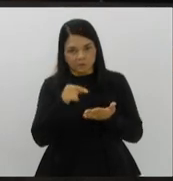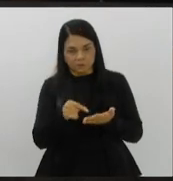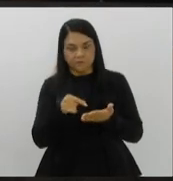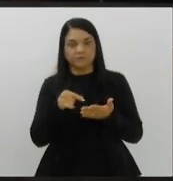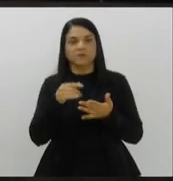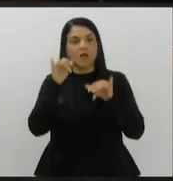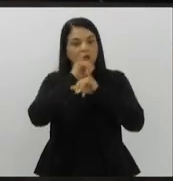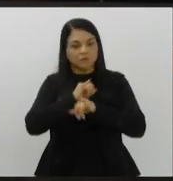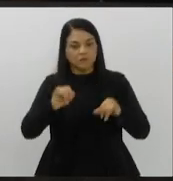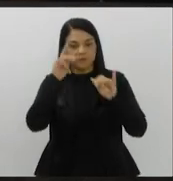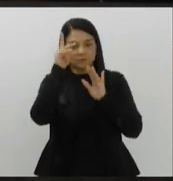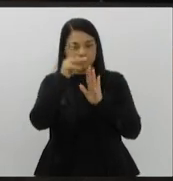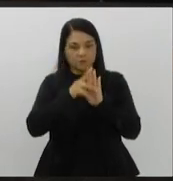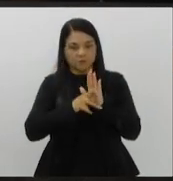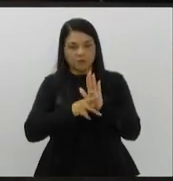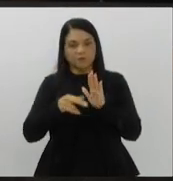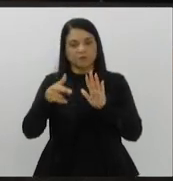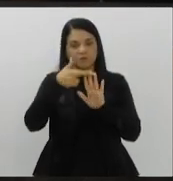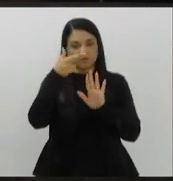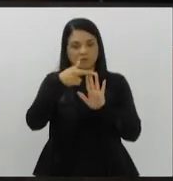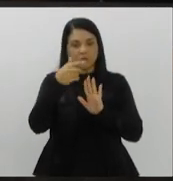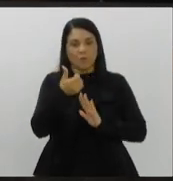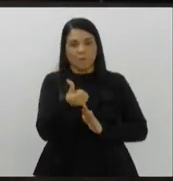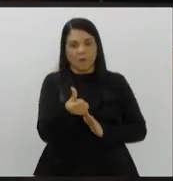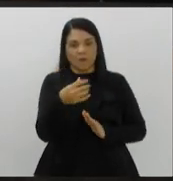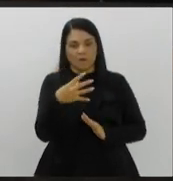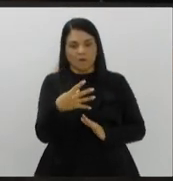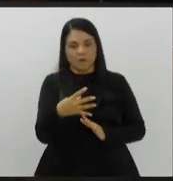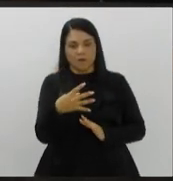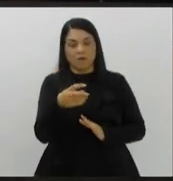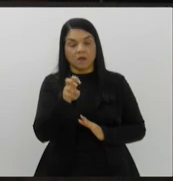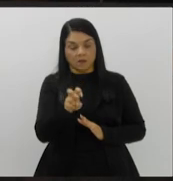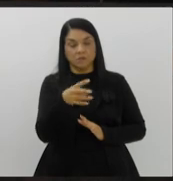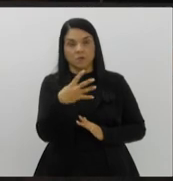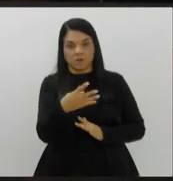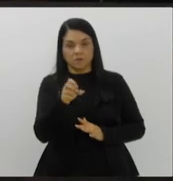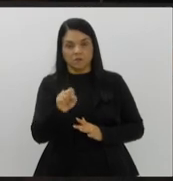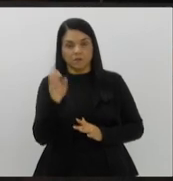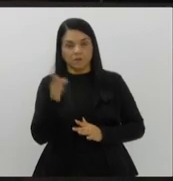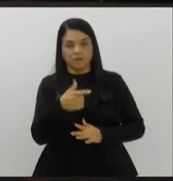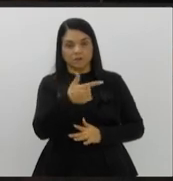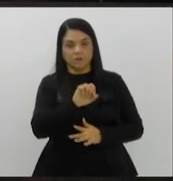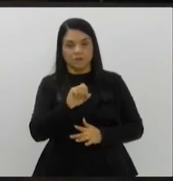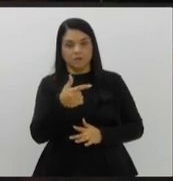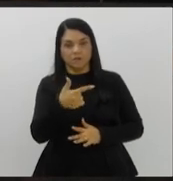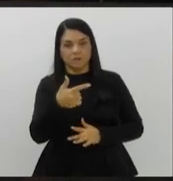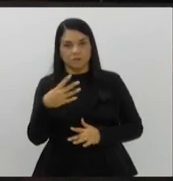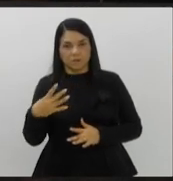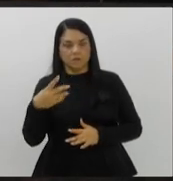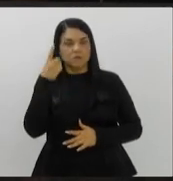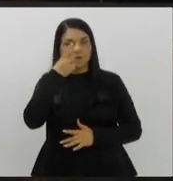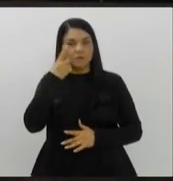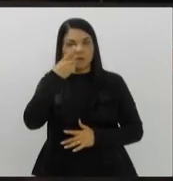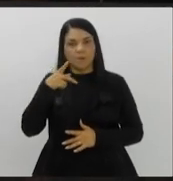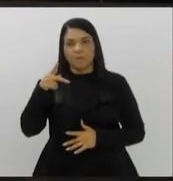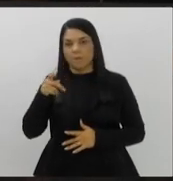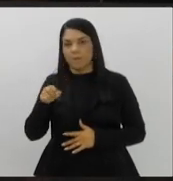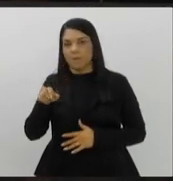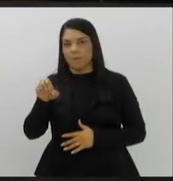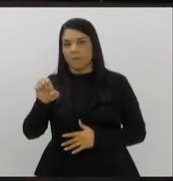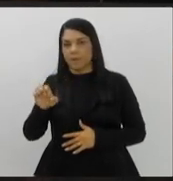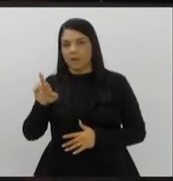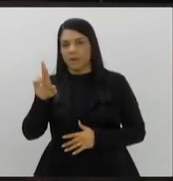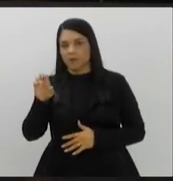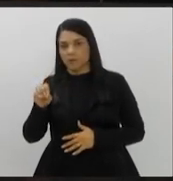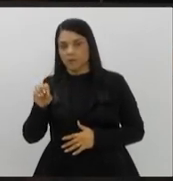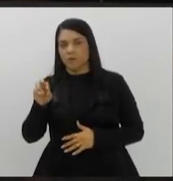Anuncio, projeto de resolução número 548, de 23, de autoria do deputado Dr. Pedro Ricardo, que concede o